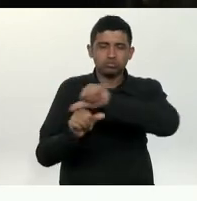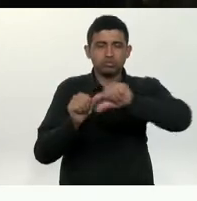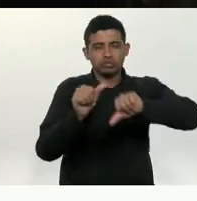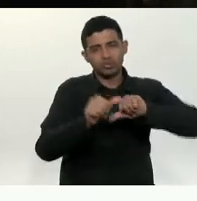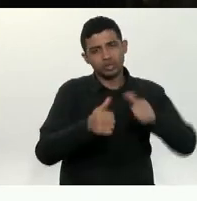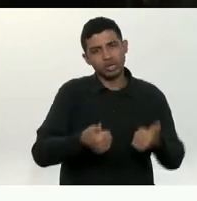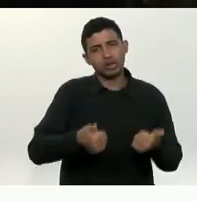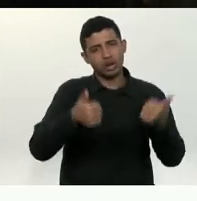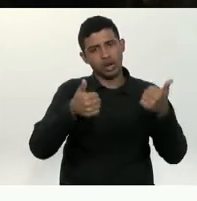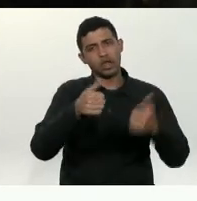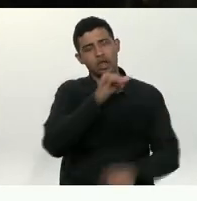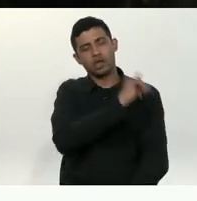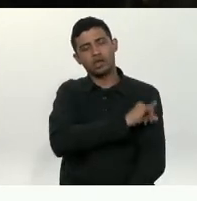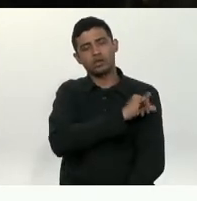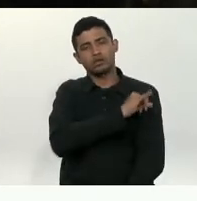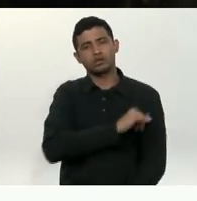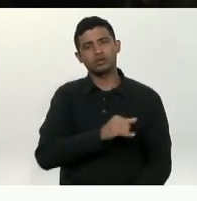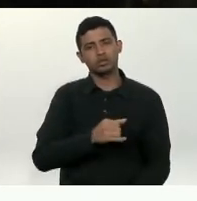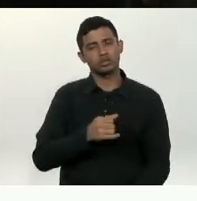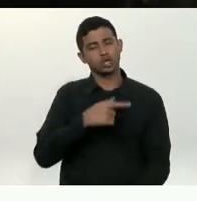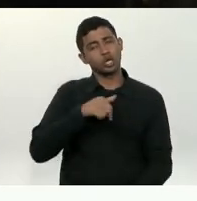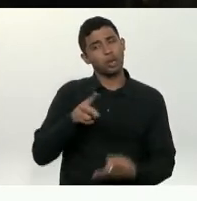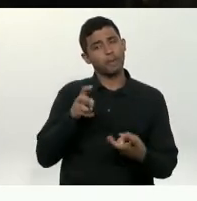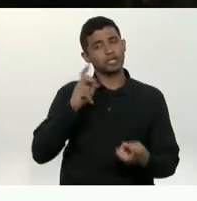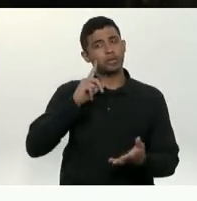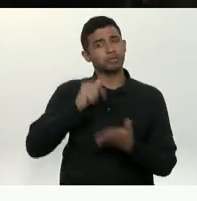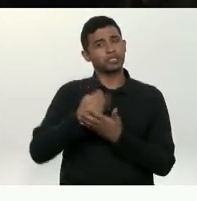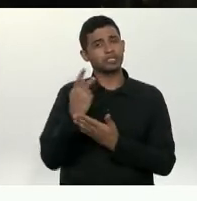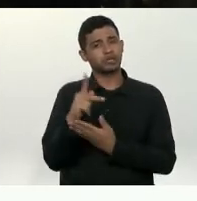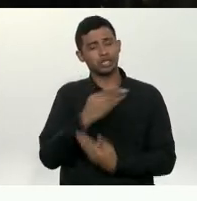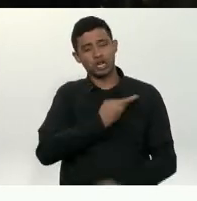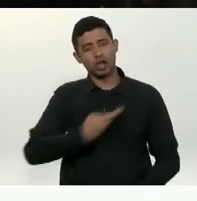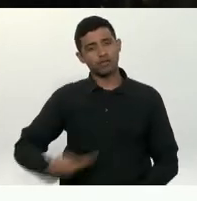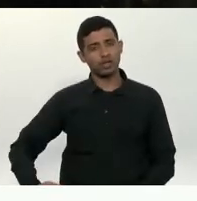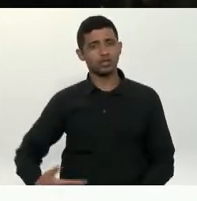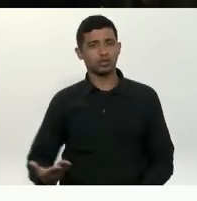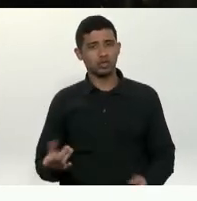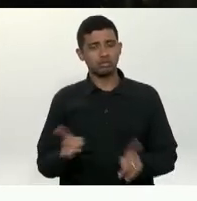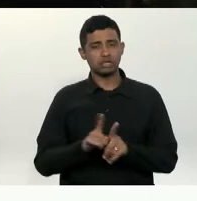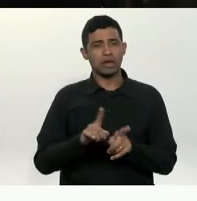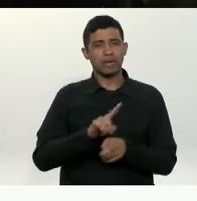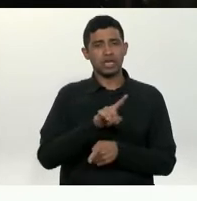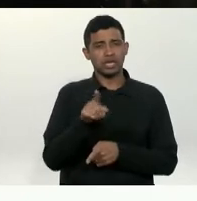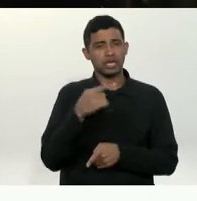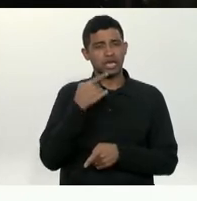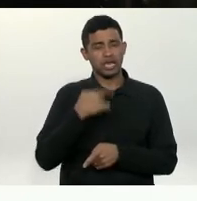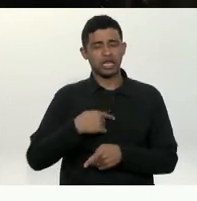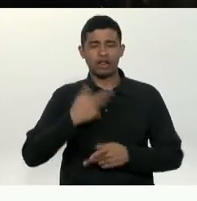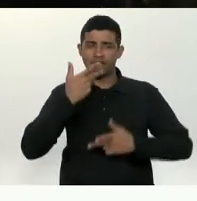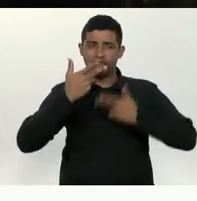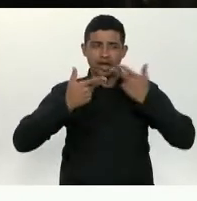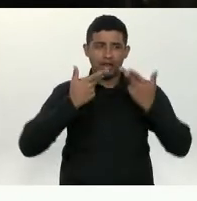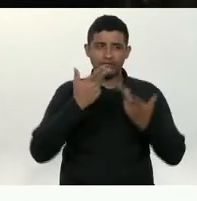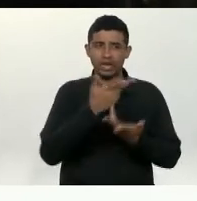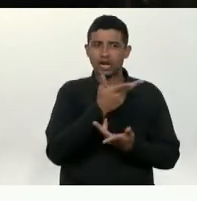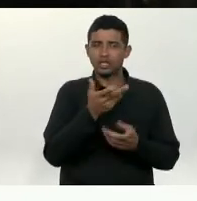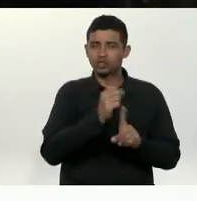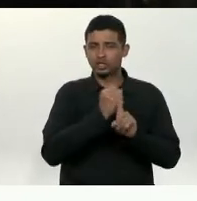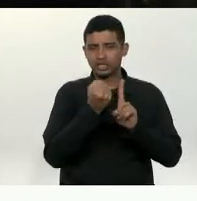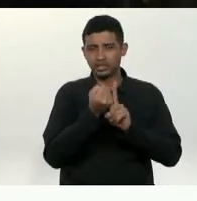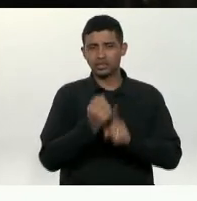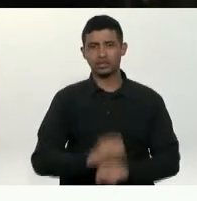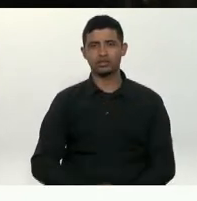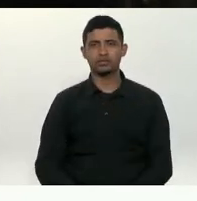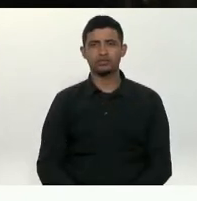menos, nas decisões do governador e até no que ele vem pregando para a opinião pública. O senhor não acha